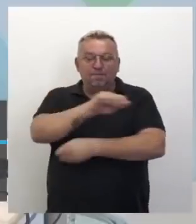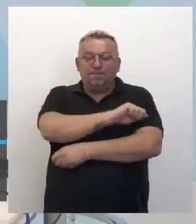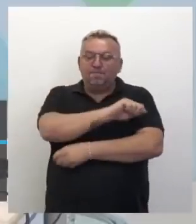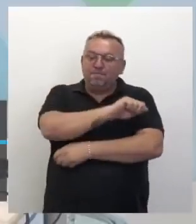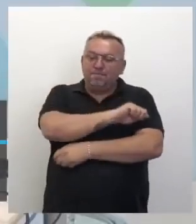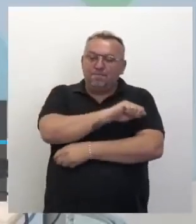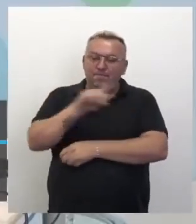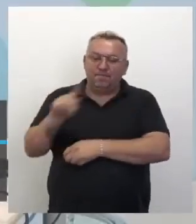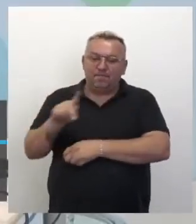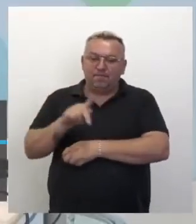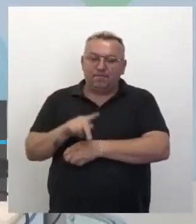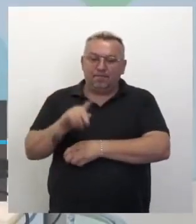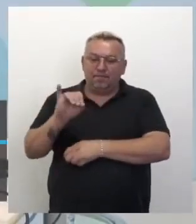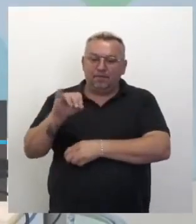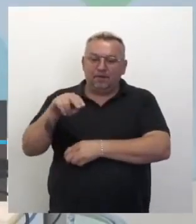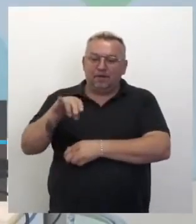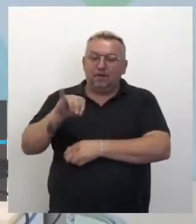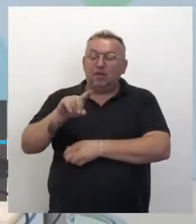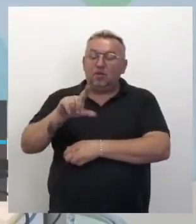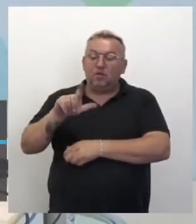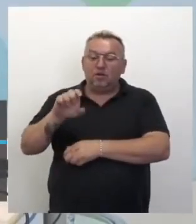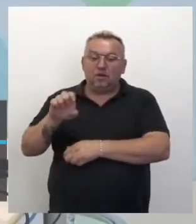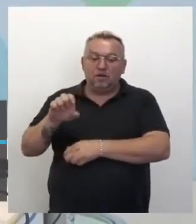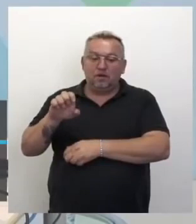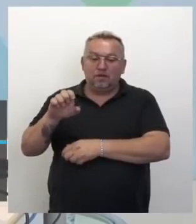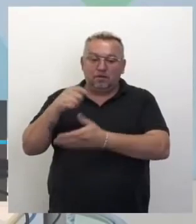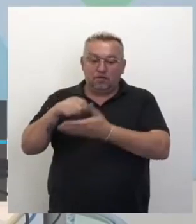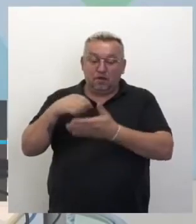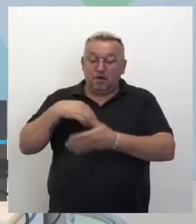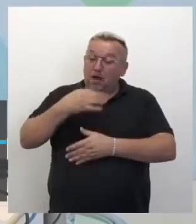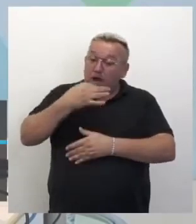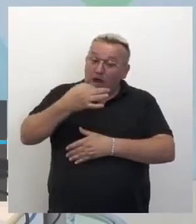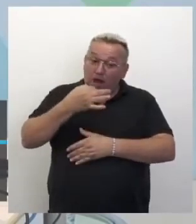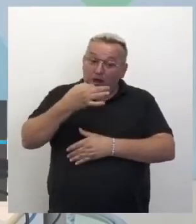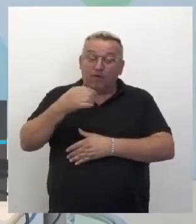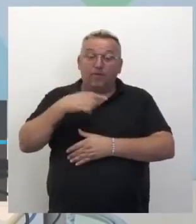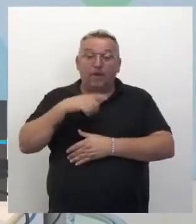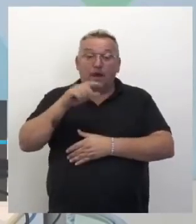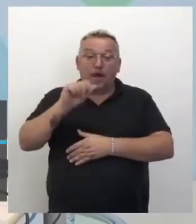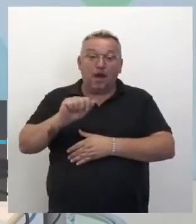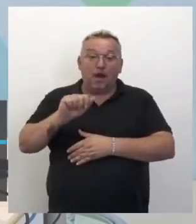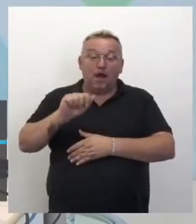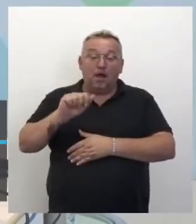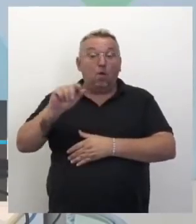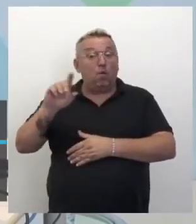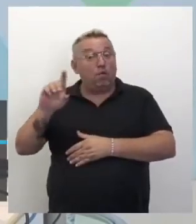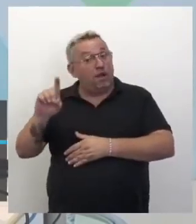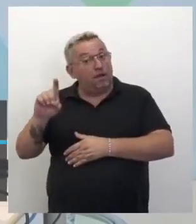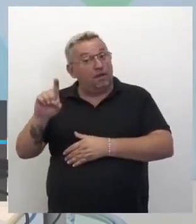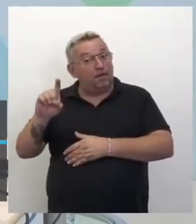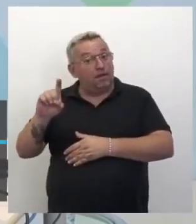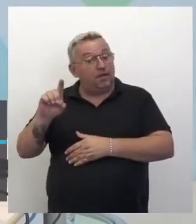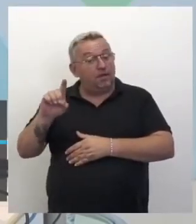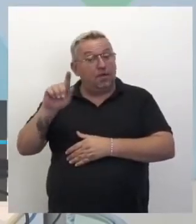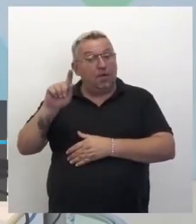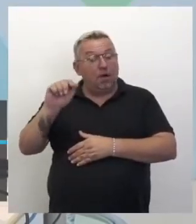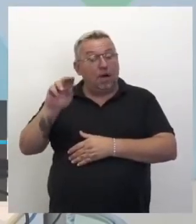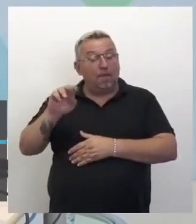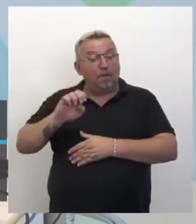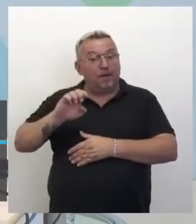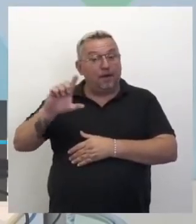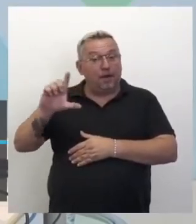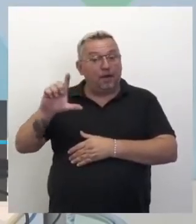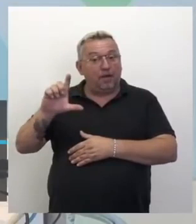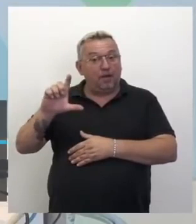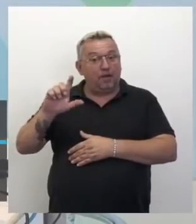da professora Nilce. Ela escreveu aqui, eu acho que é a A ou D. E o Gabriel,